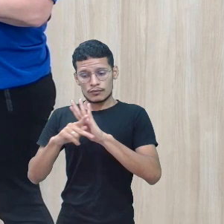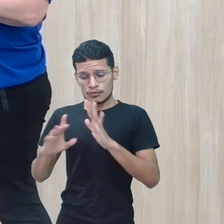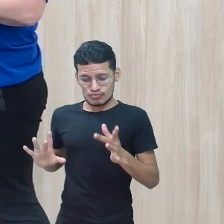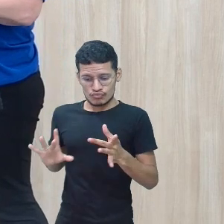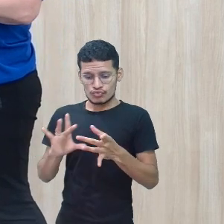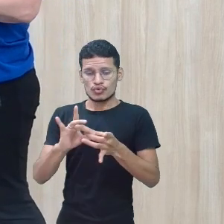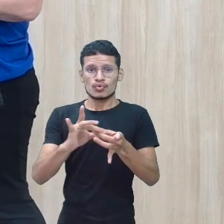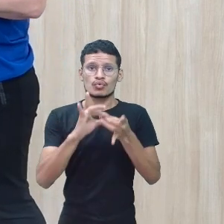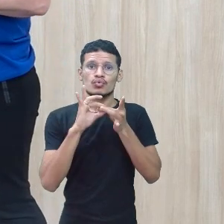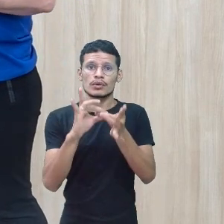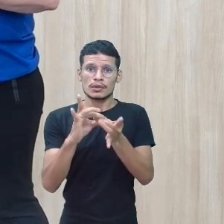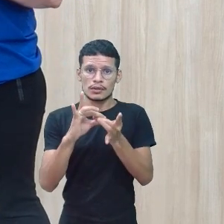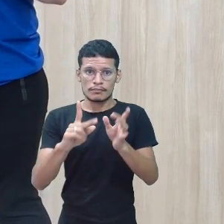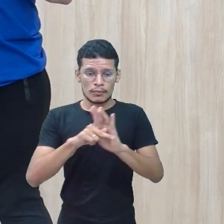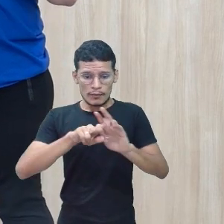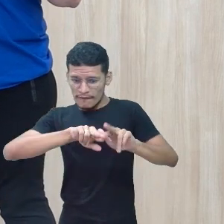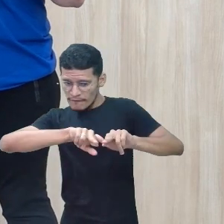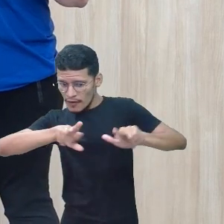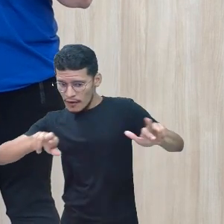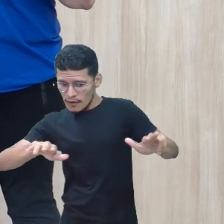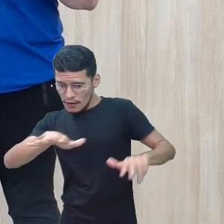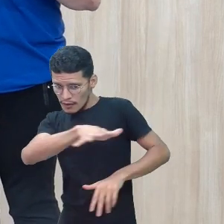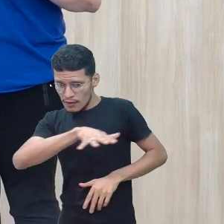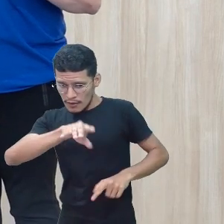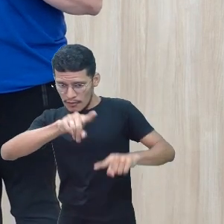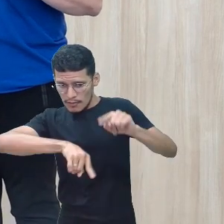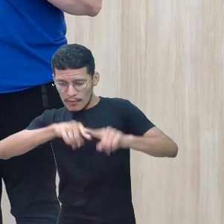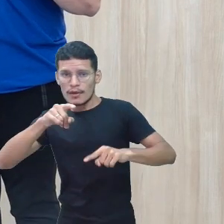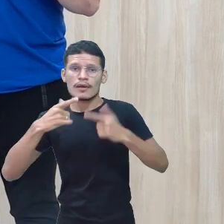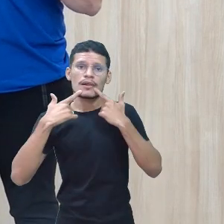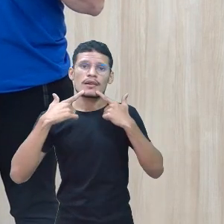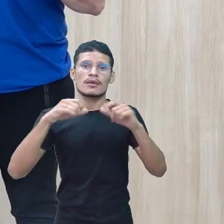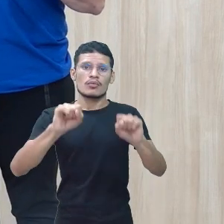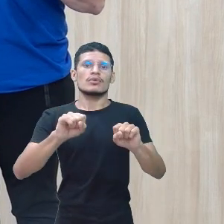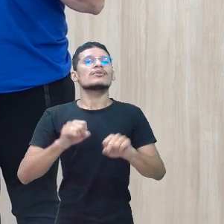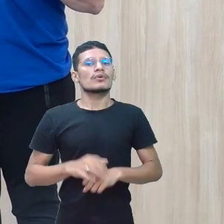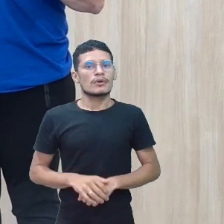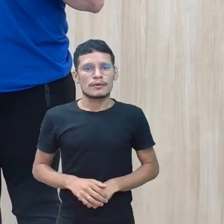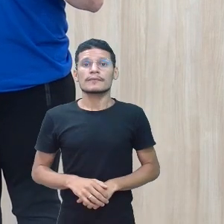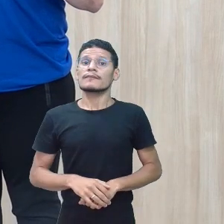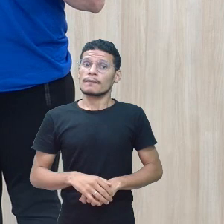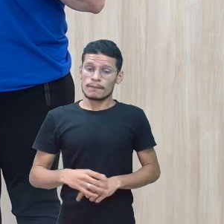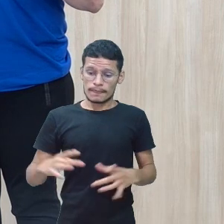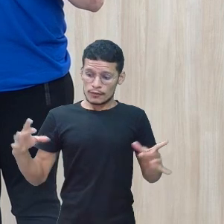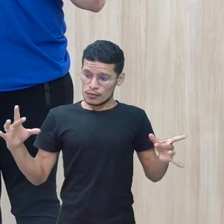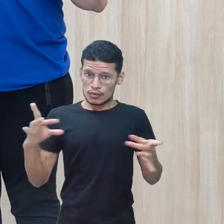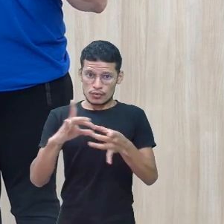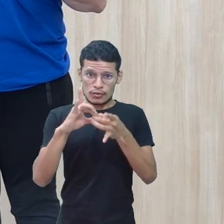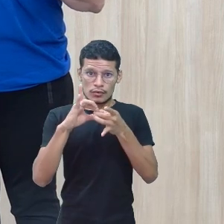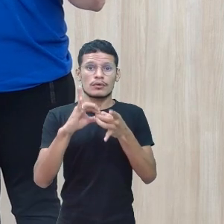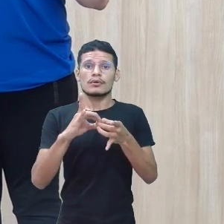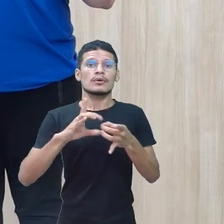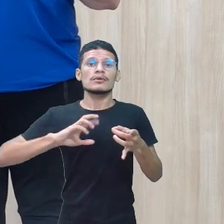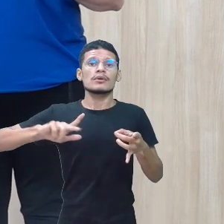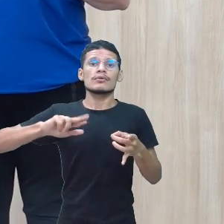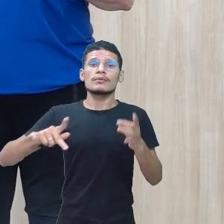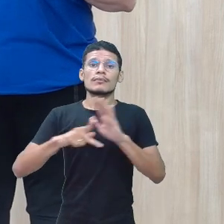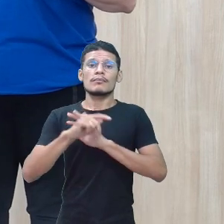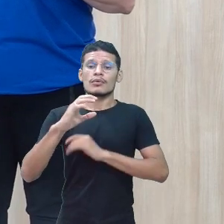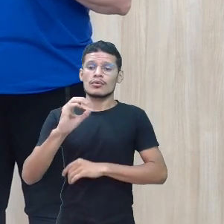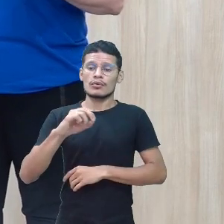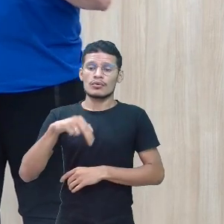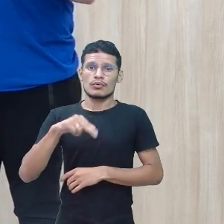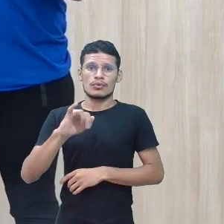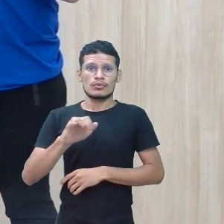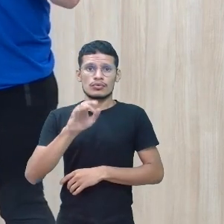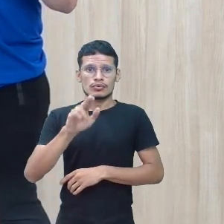unir vários segmentos linguísticos. Então, esses conectores não são apenas as conjunções,